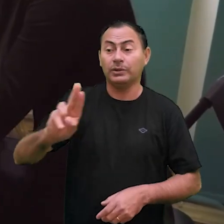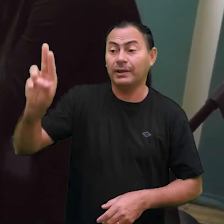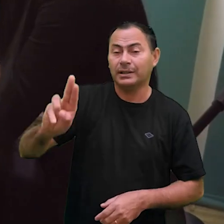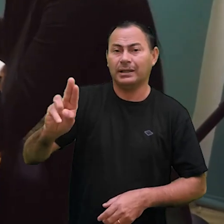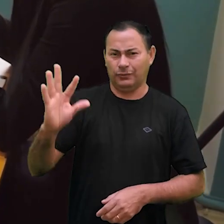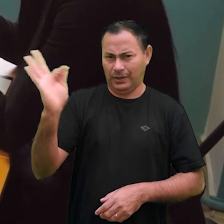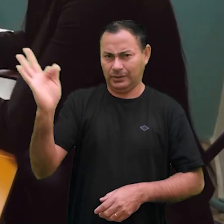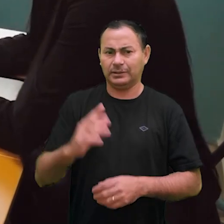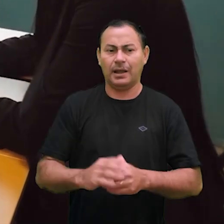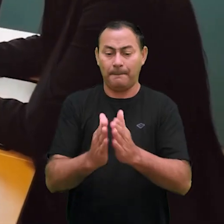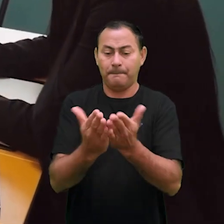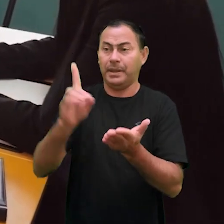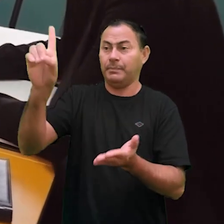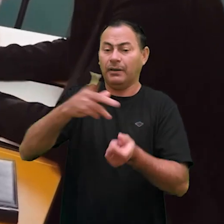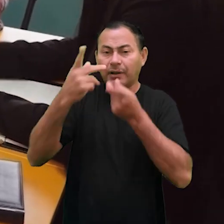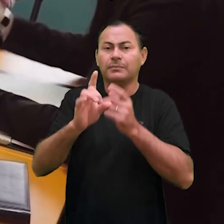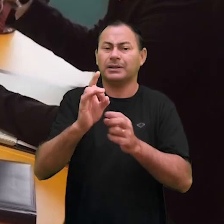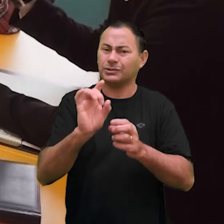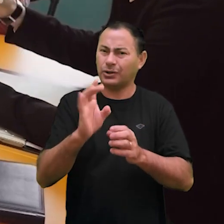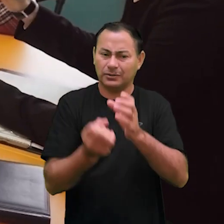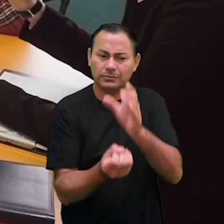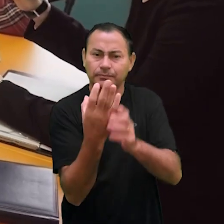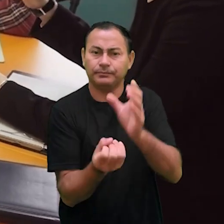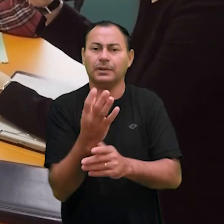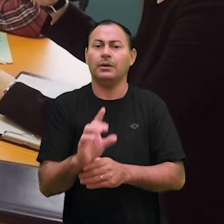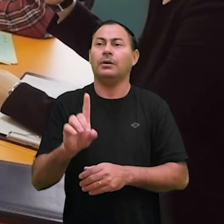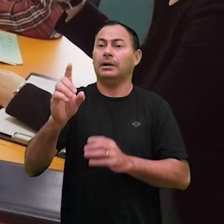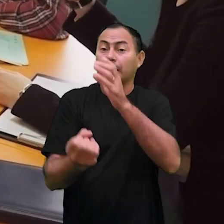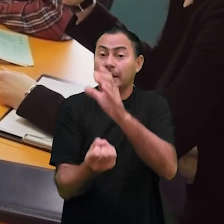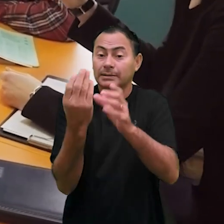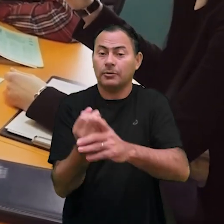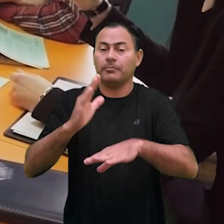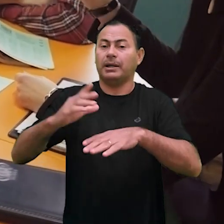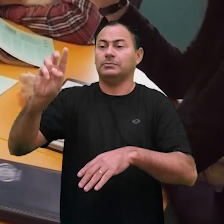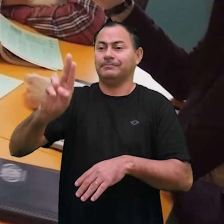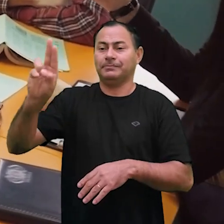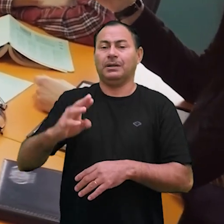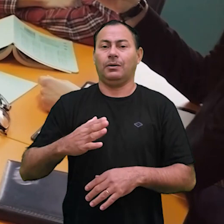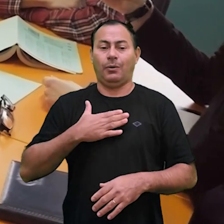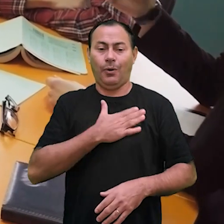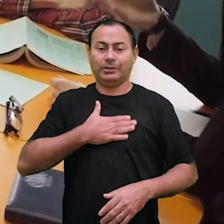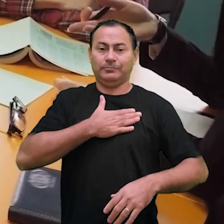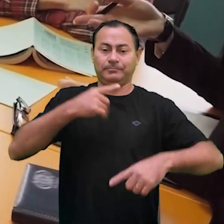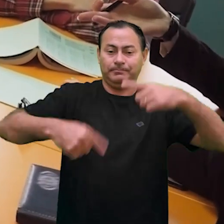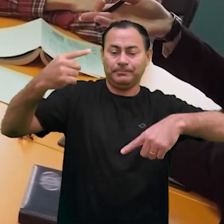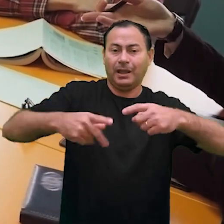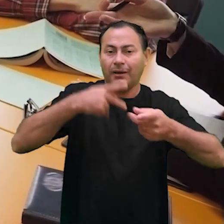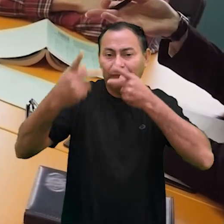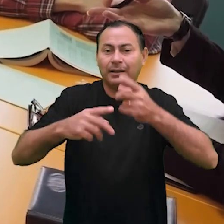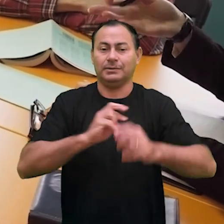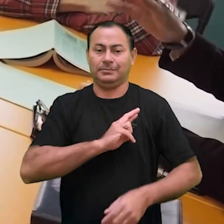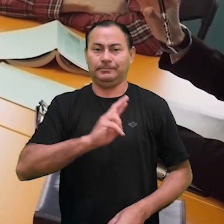numa universidade, parece que a Bíblia não fala de outra coisa que não seja a criação. A criação é o que mais os universitários gostam